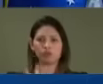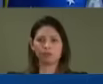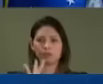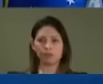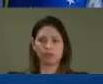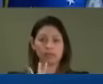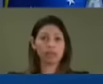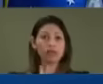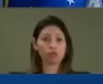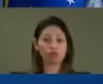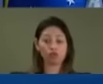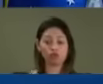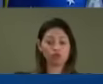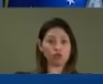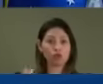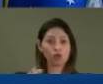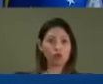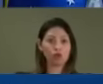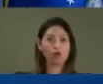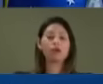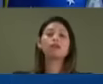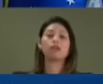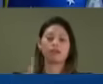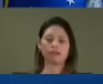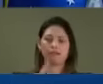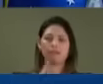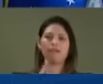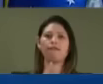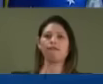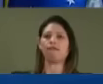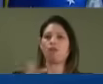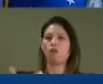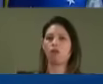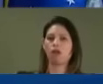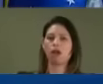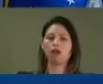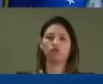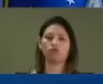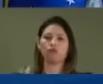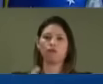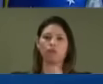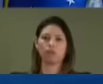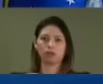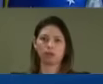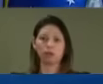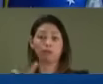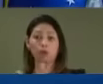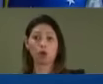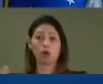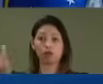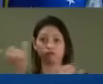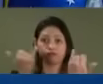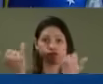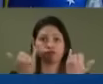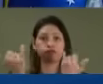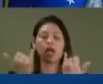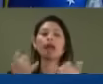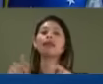nas receitas com operações de crédito. Outros dados exclusivos e